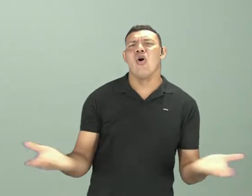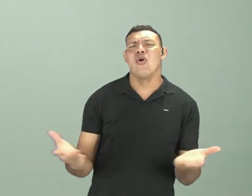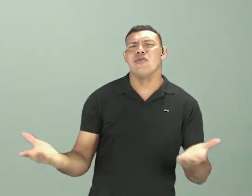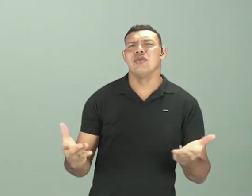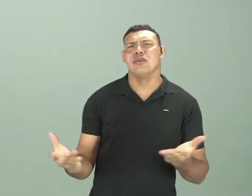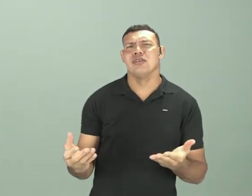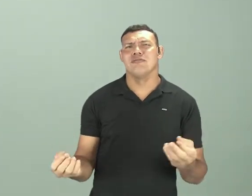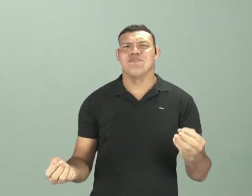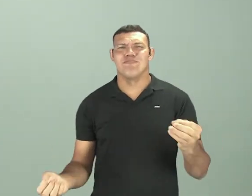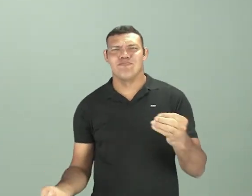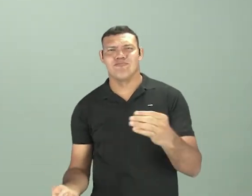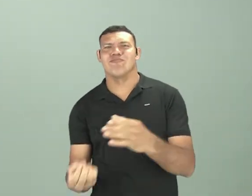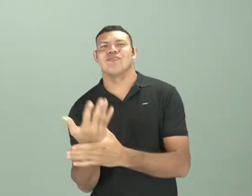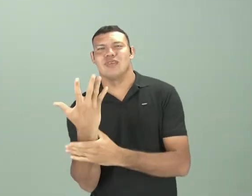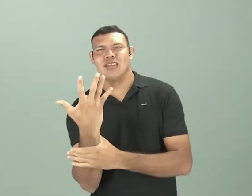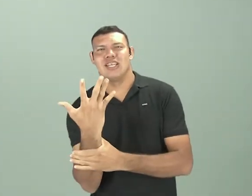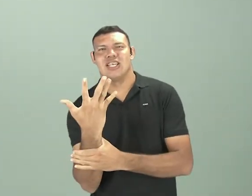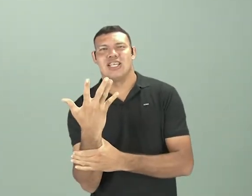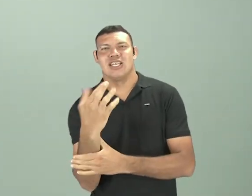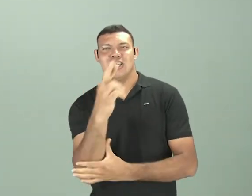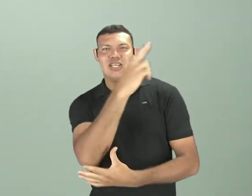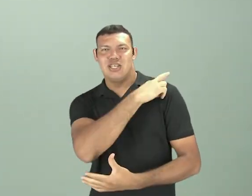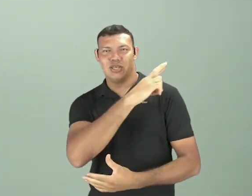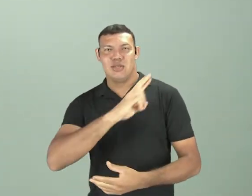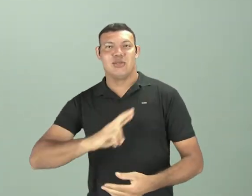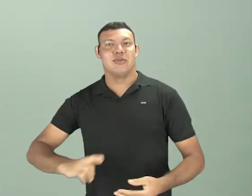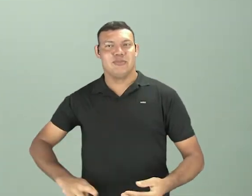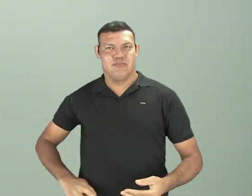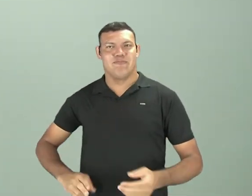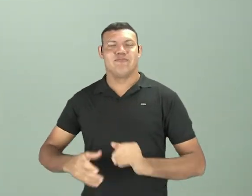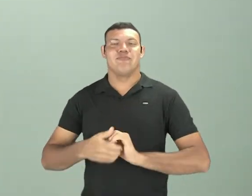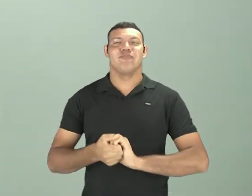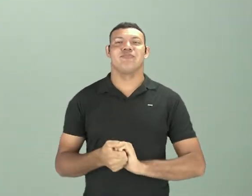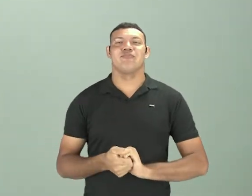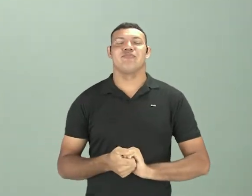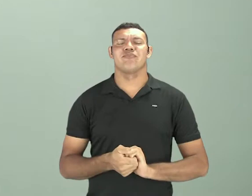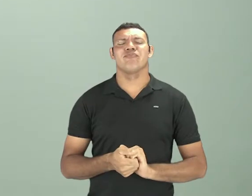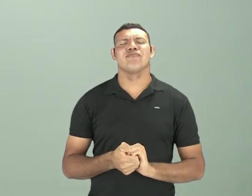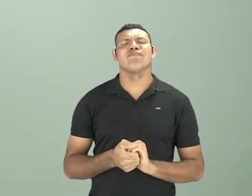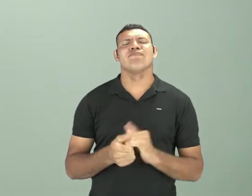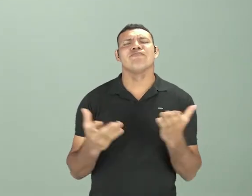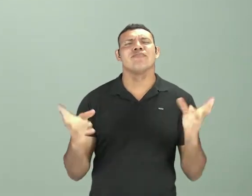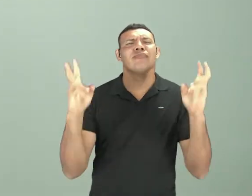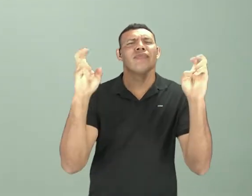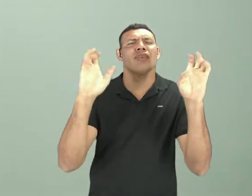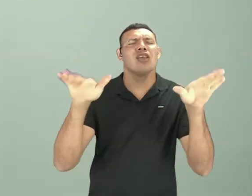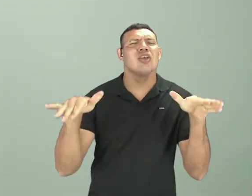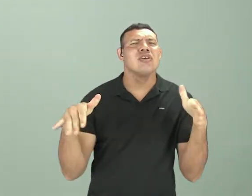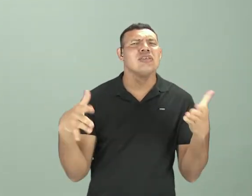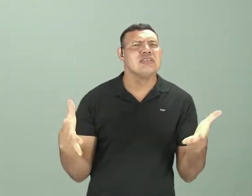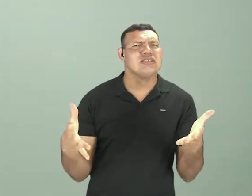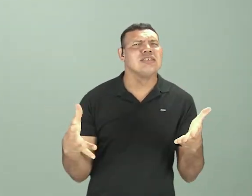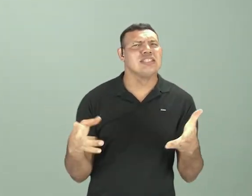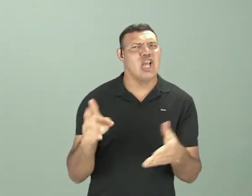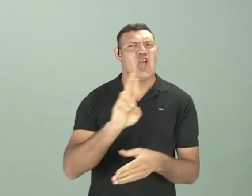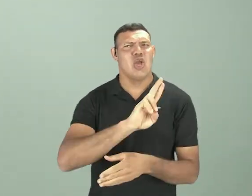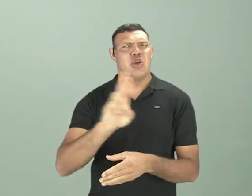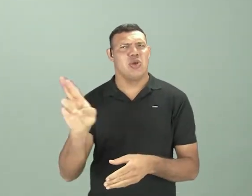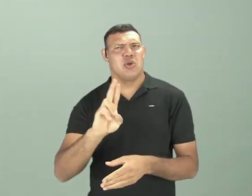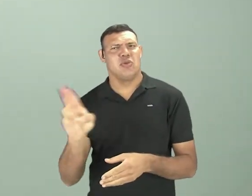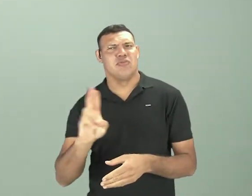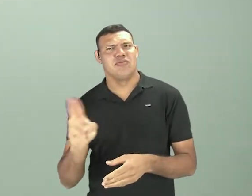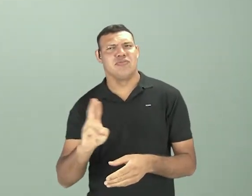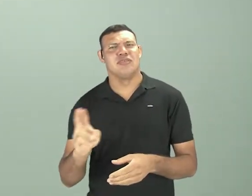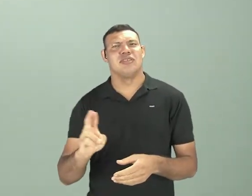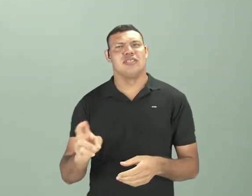da República no nosso país, tá? Esse tema, ele tem também outros nomes, né? A